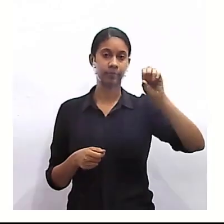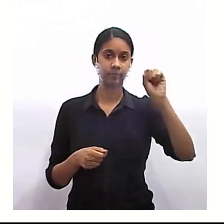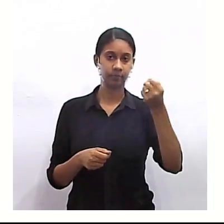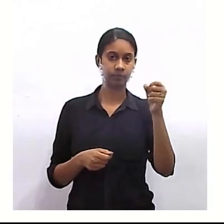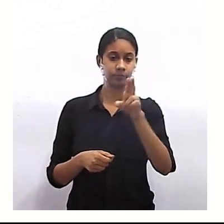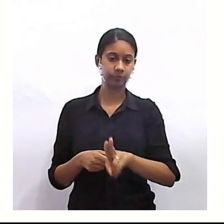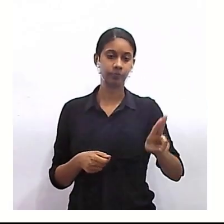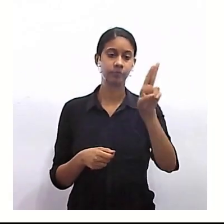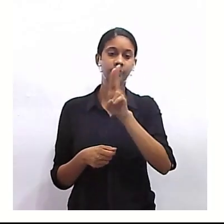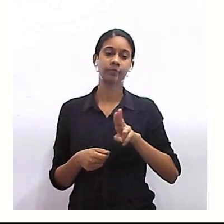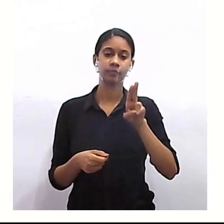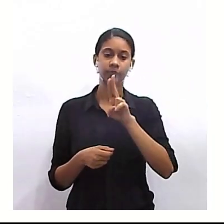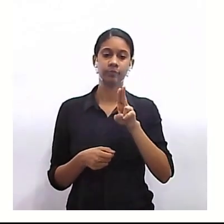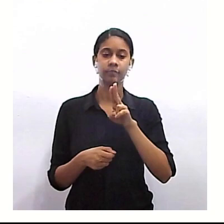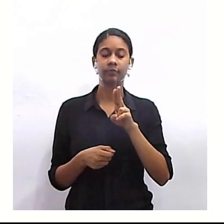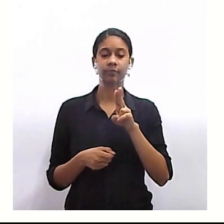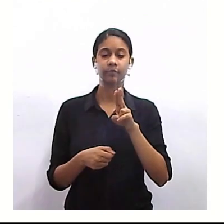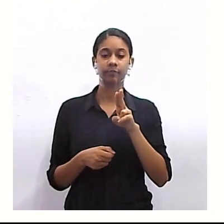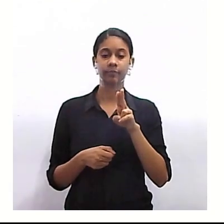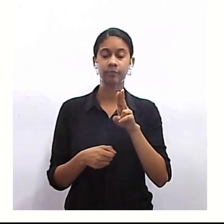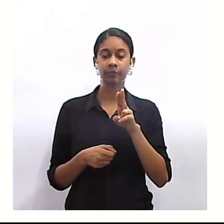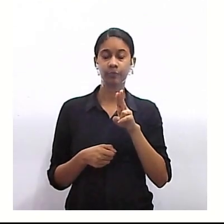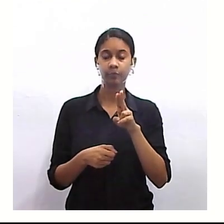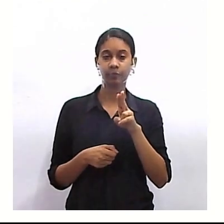de Gerenciamento de Armazéns.